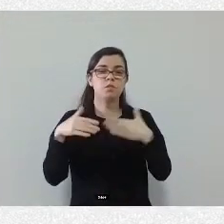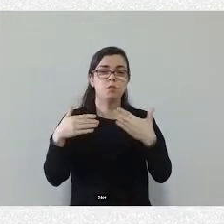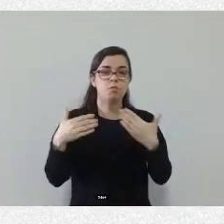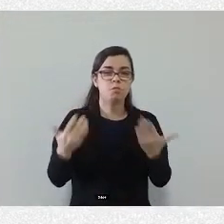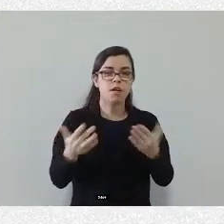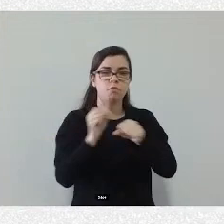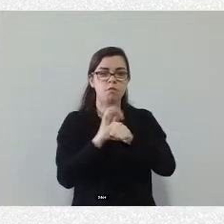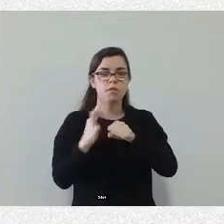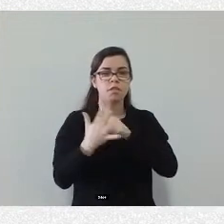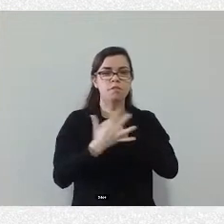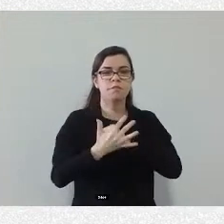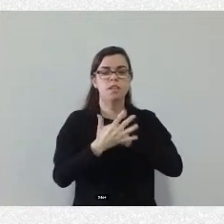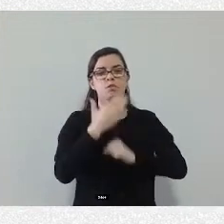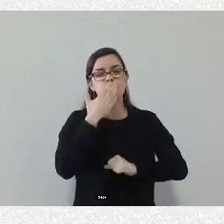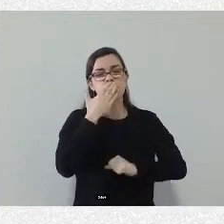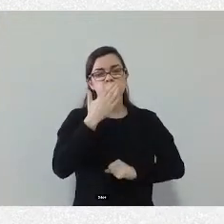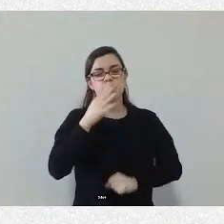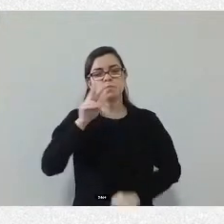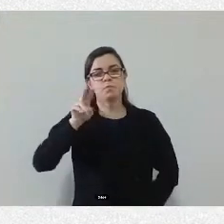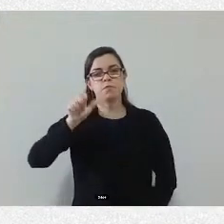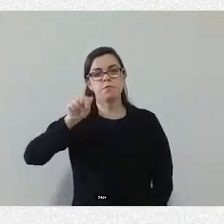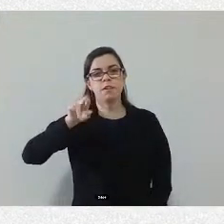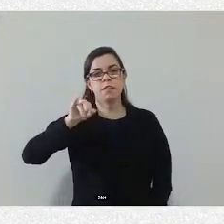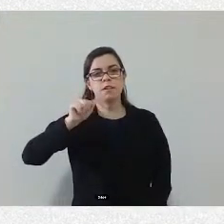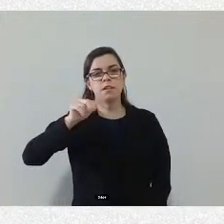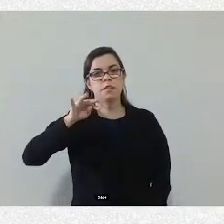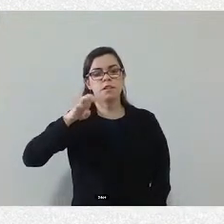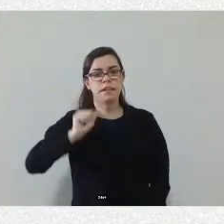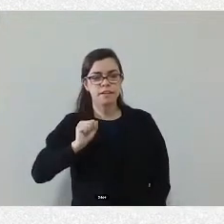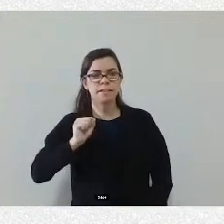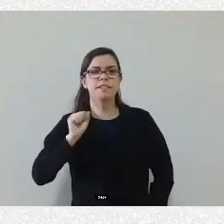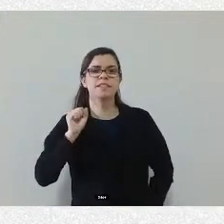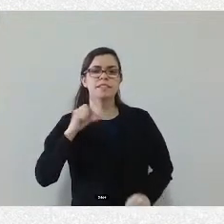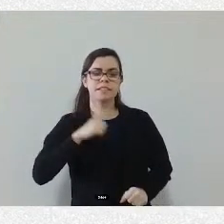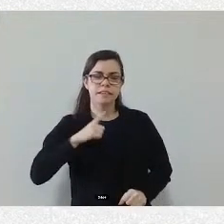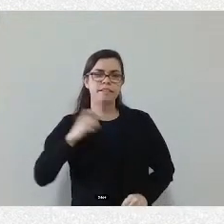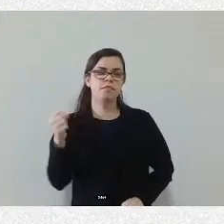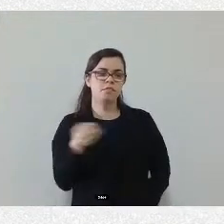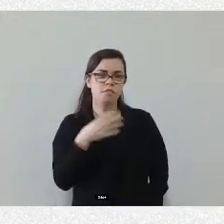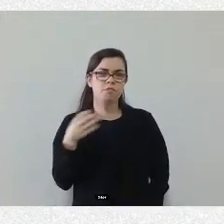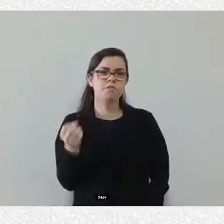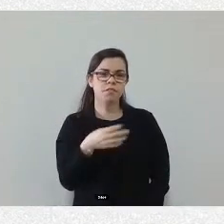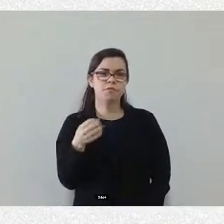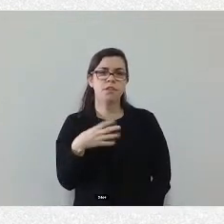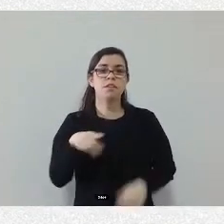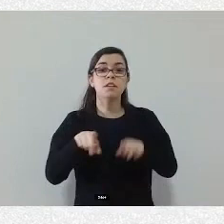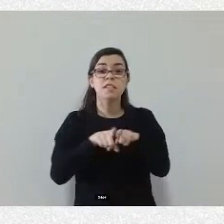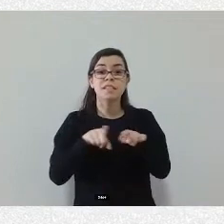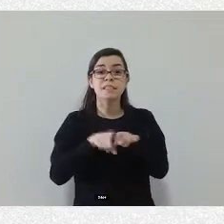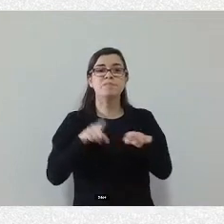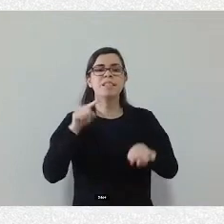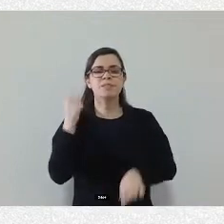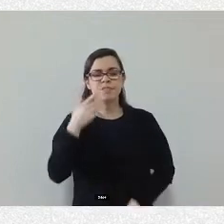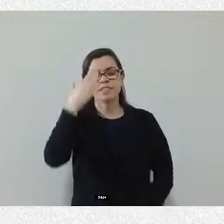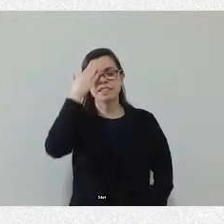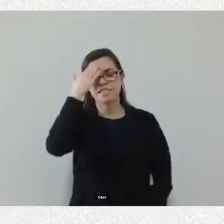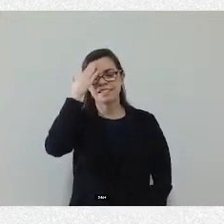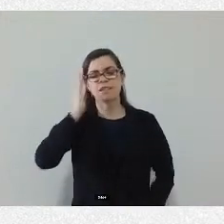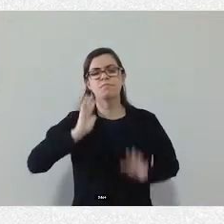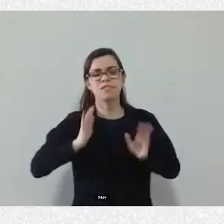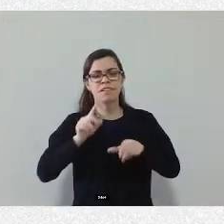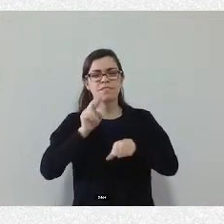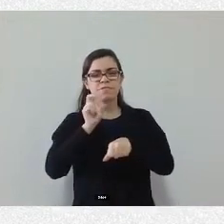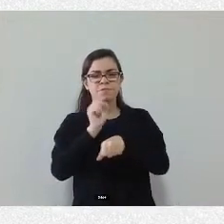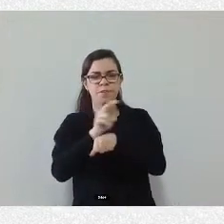vírus que muta com bastante facilidade e quando essas mutações tornam-se expressivas a ponto de alterar